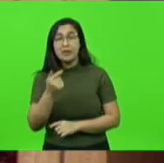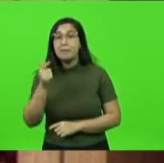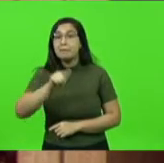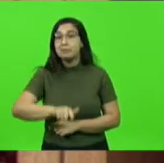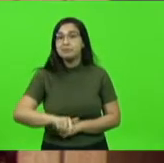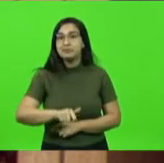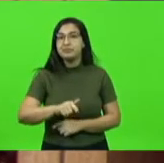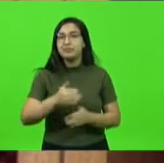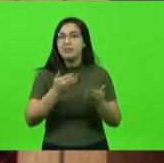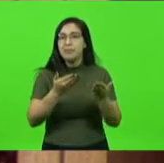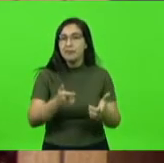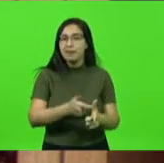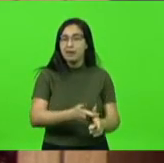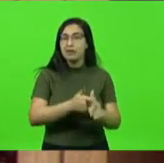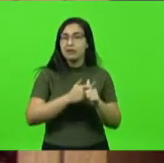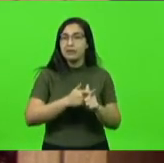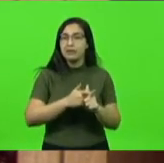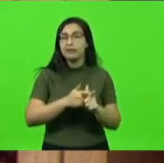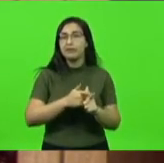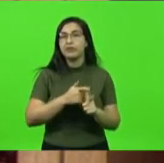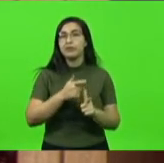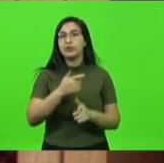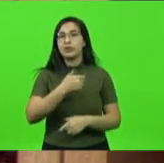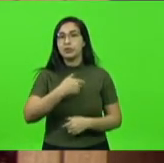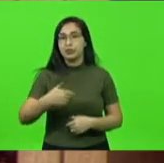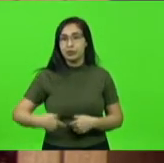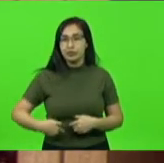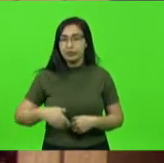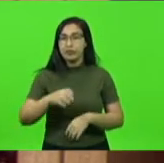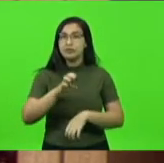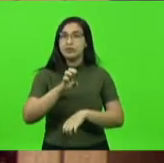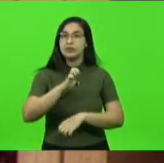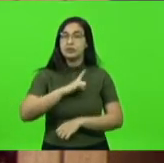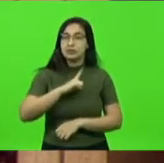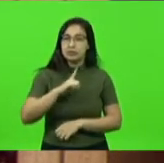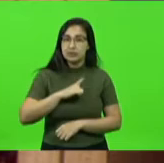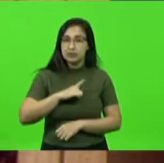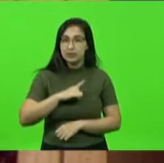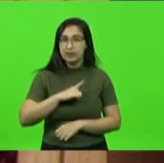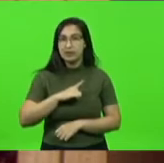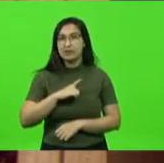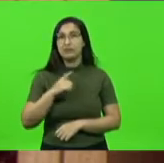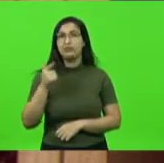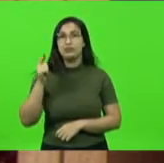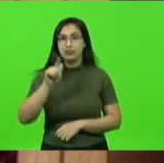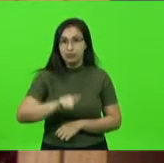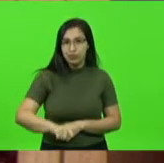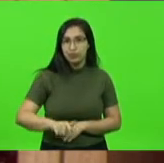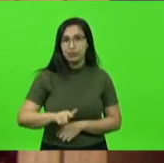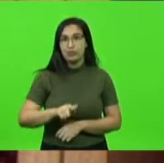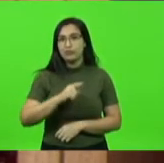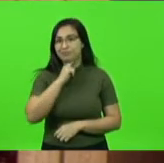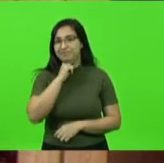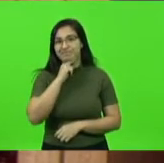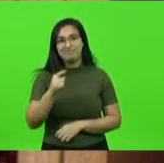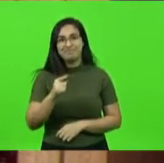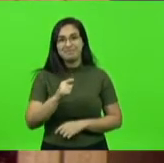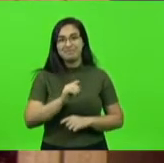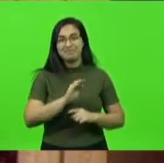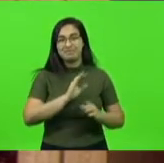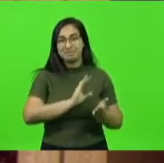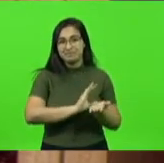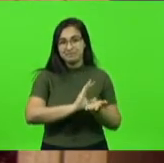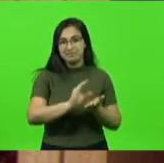os funcionários da segurança pública ainda é maior que este, se inviabilize e nada seja concedido. Como